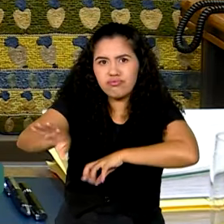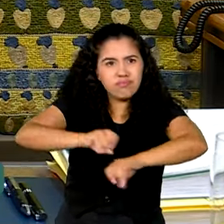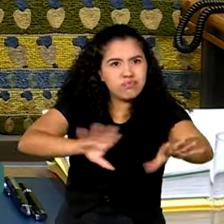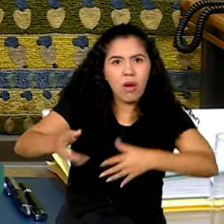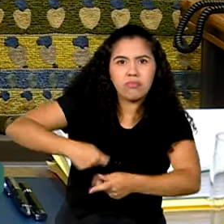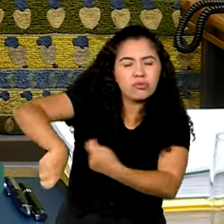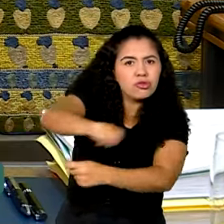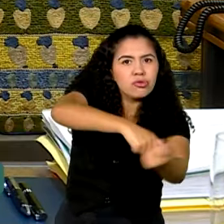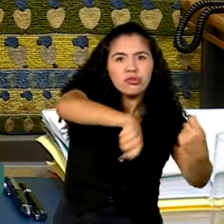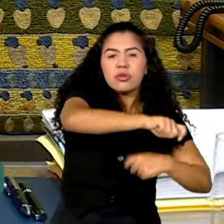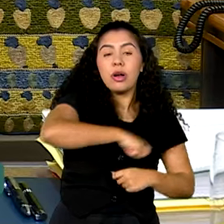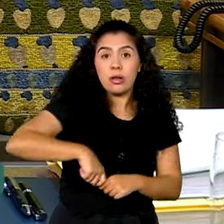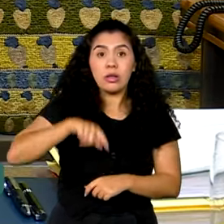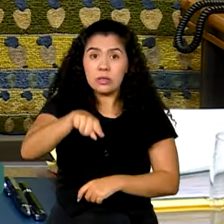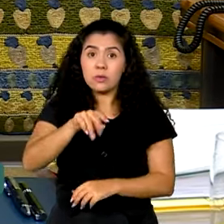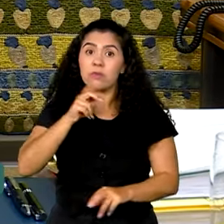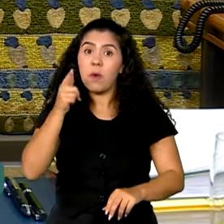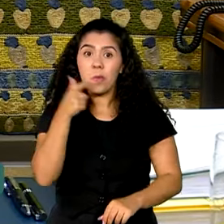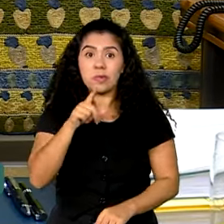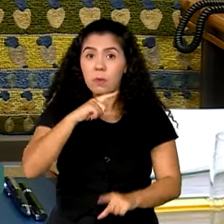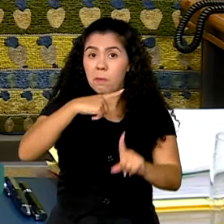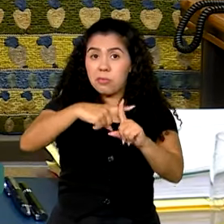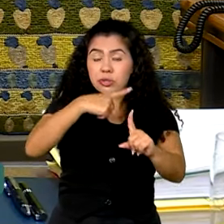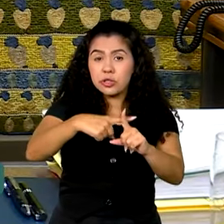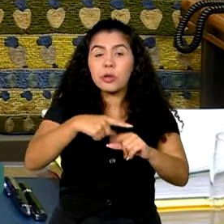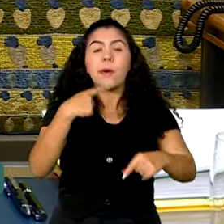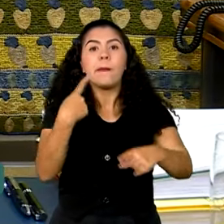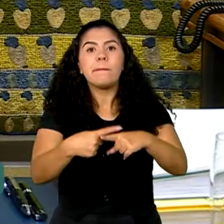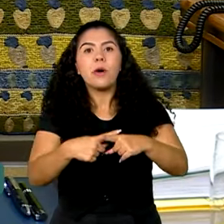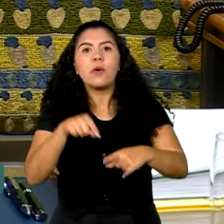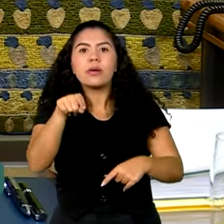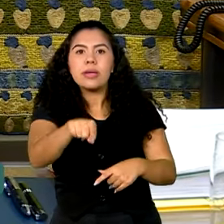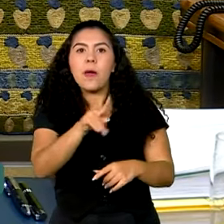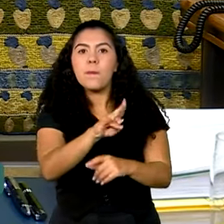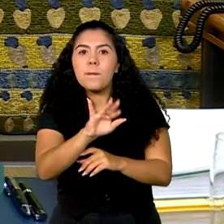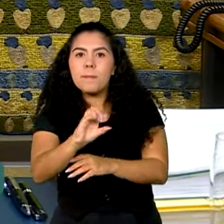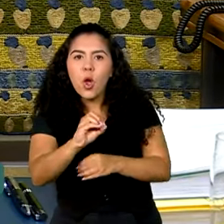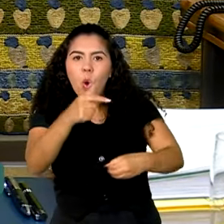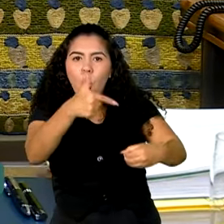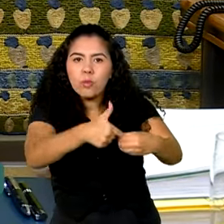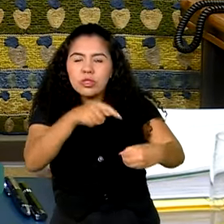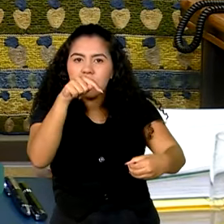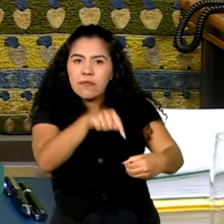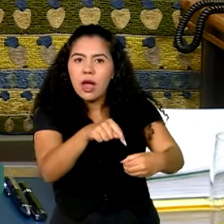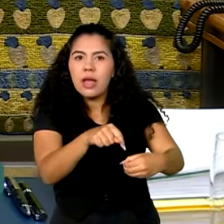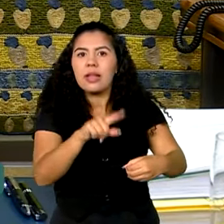é muito bom, porque o biocombustível em si emite muito menos do que